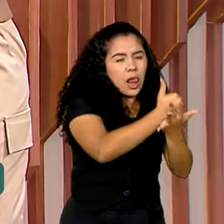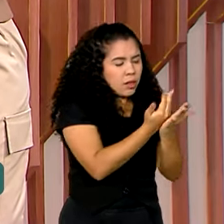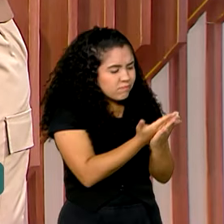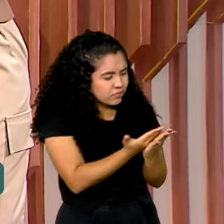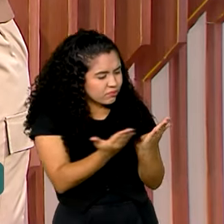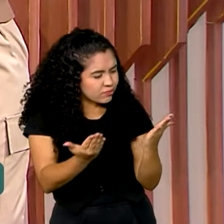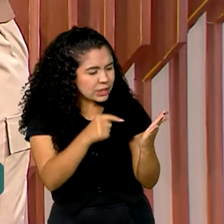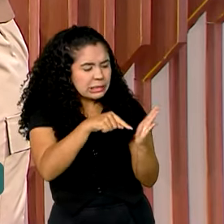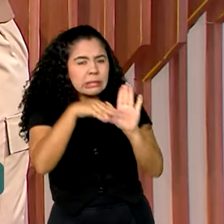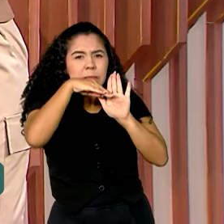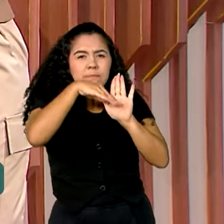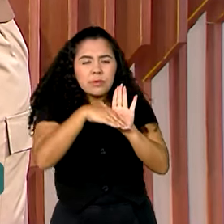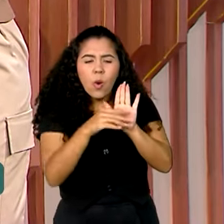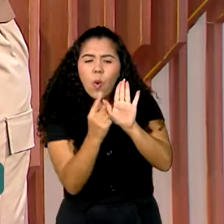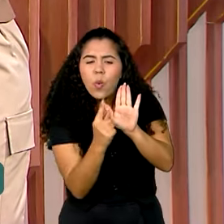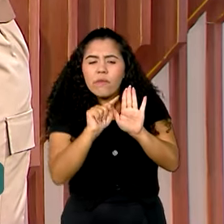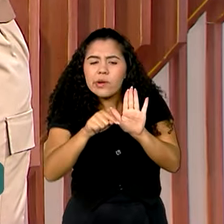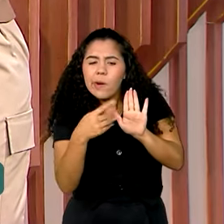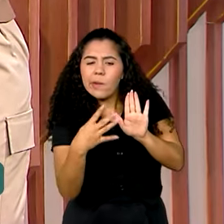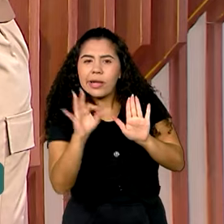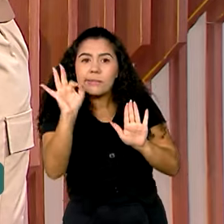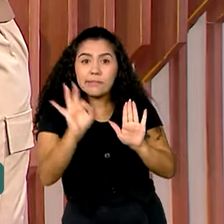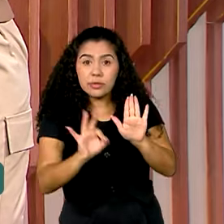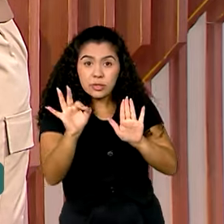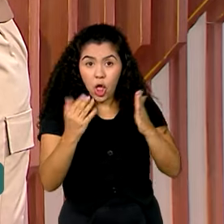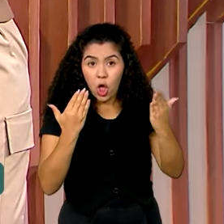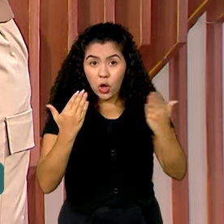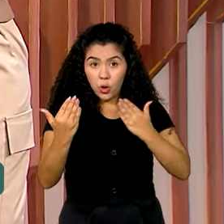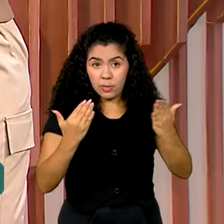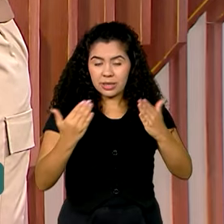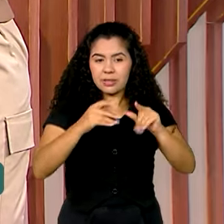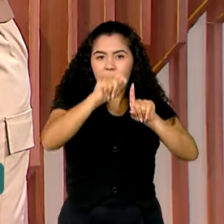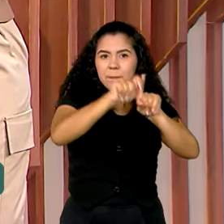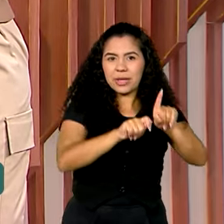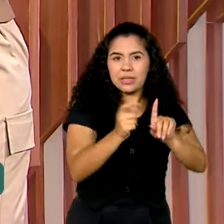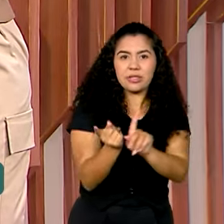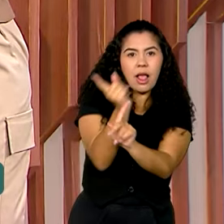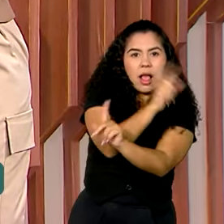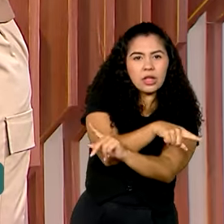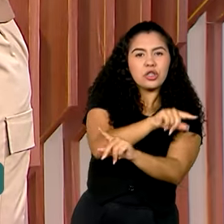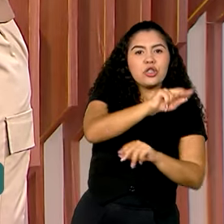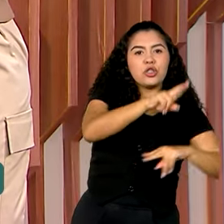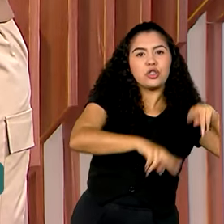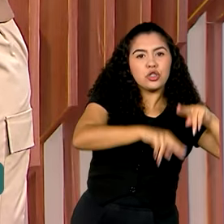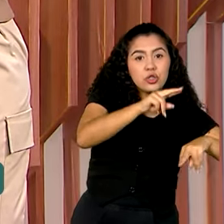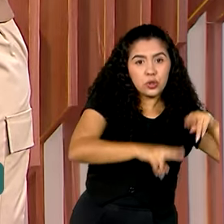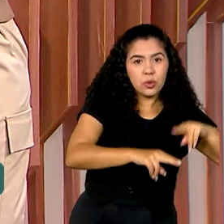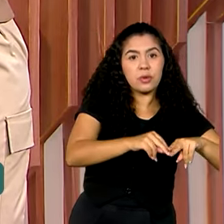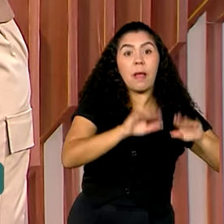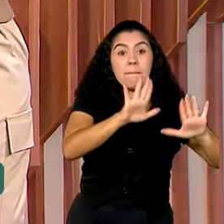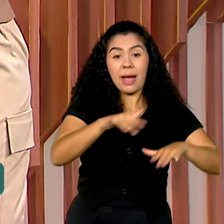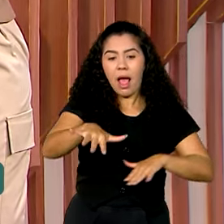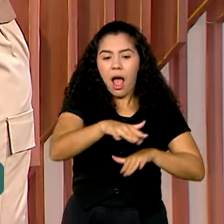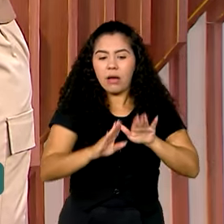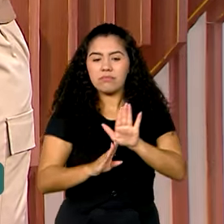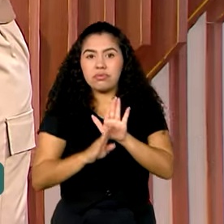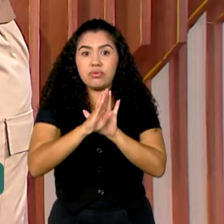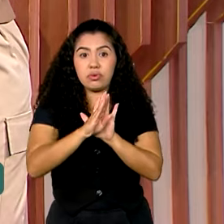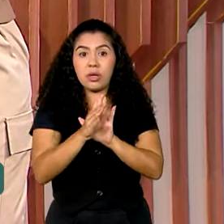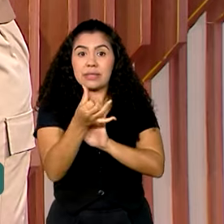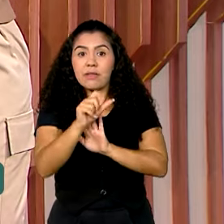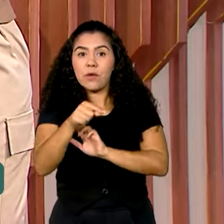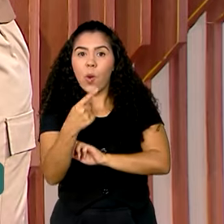recuado 1,4% em relação a junho, a produção da indústria nacional teve alta de 6,1%